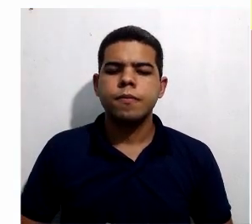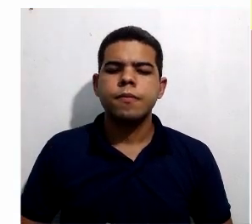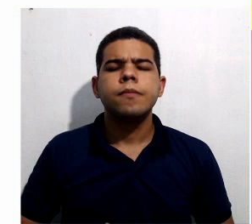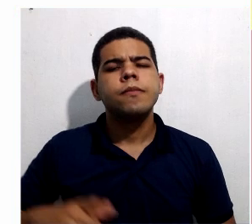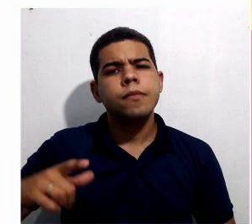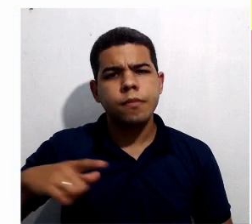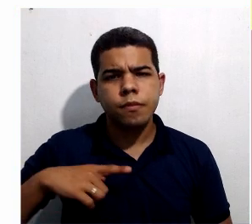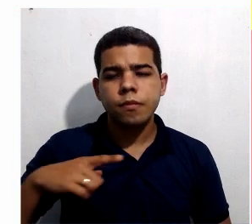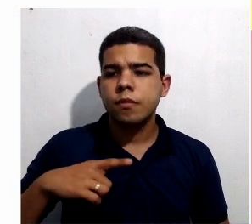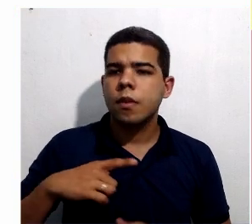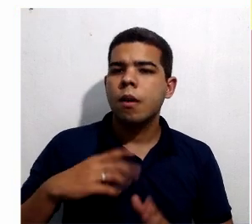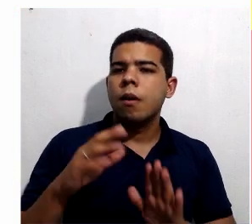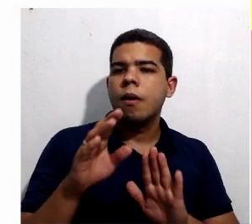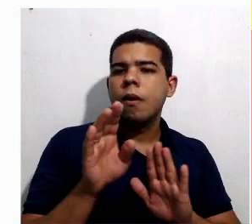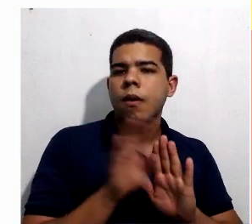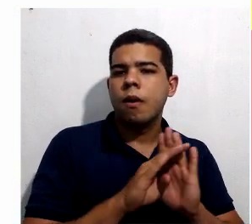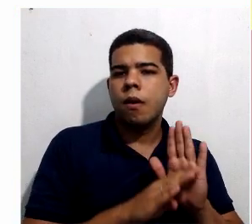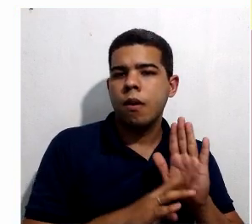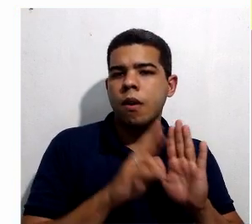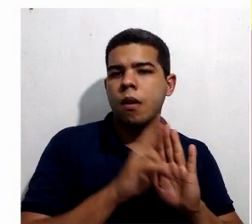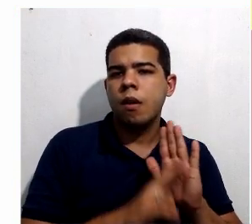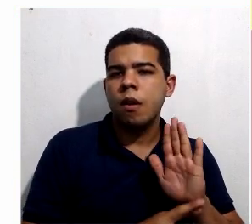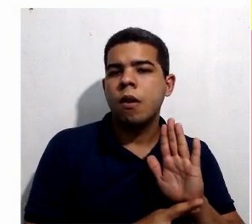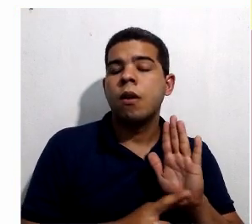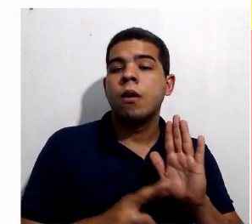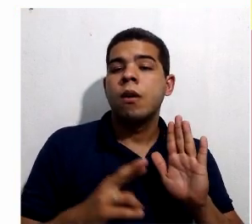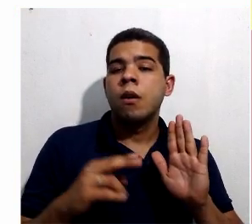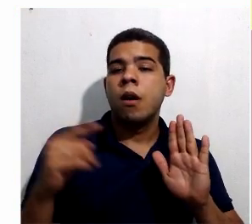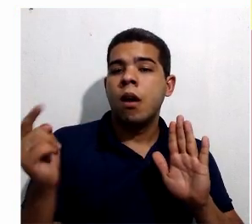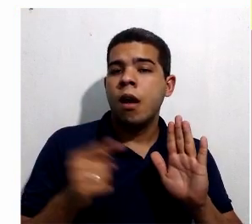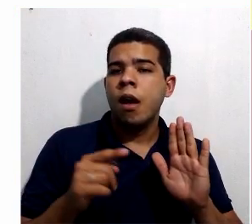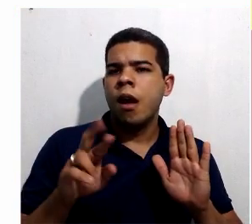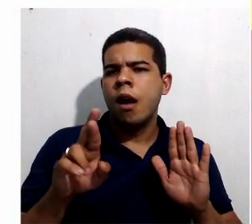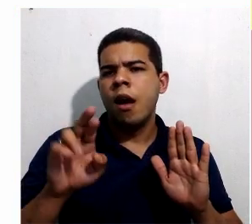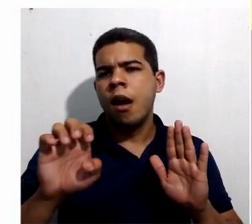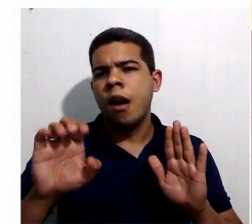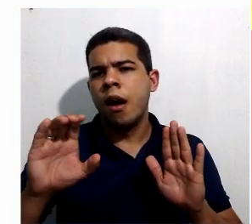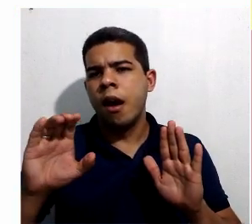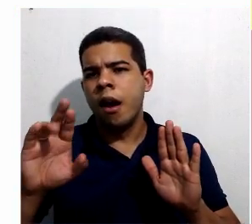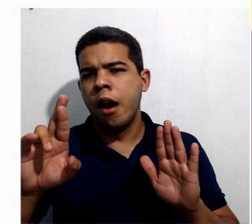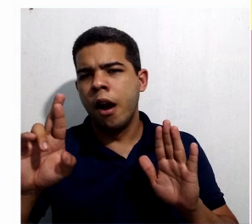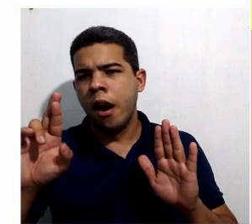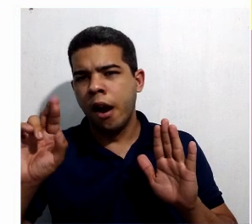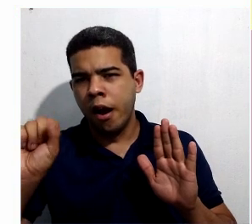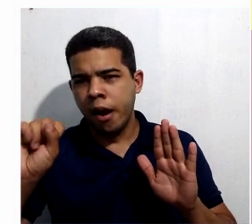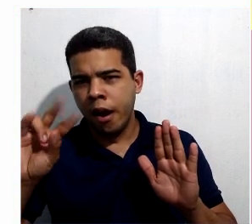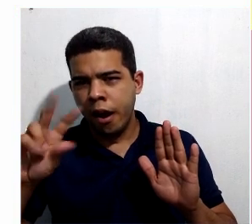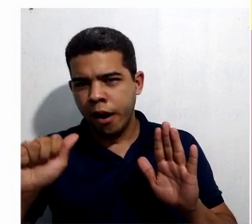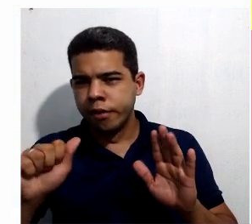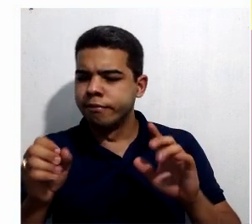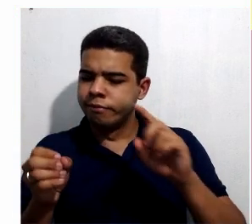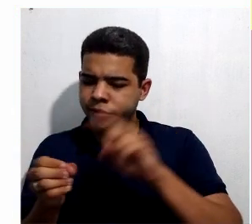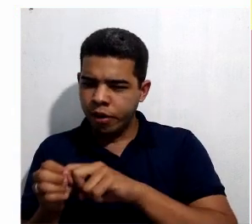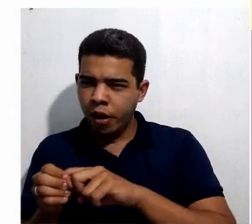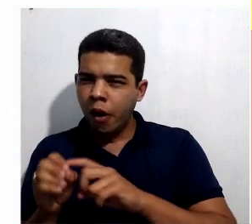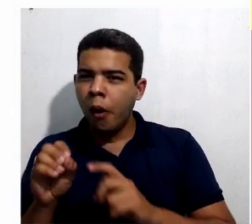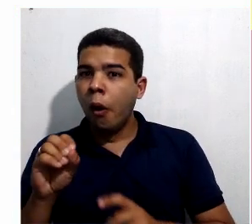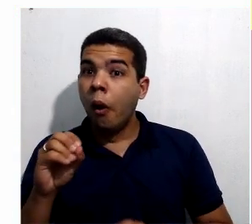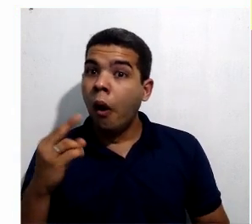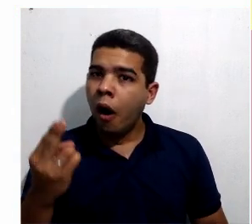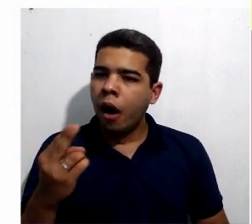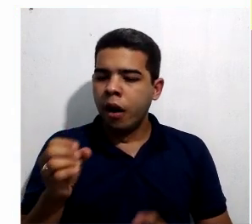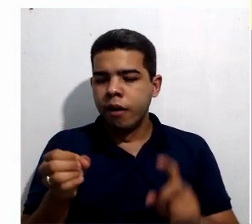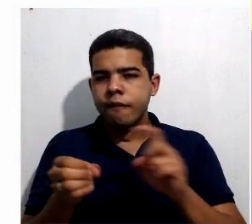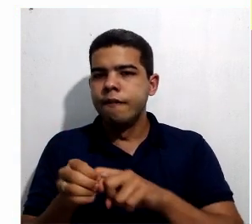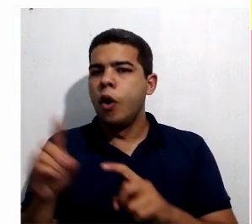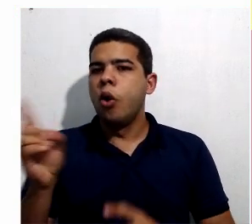os termos de uma sequência, podemos afirmar se ela é recursiva ou não recursiva. Existem maneiras de encontrar